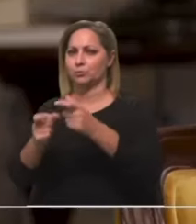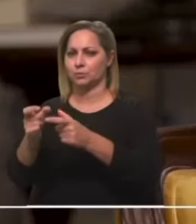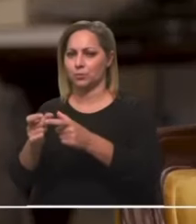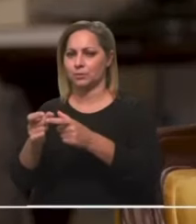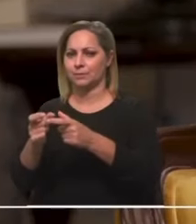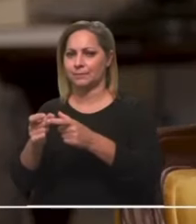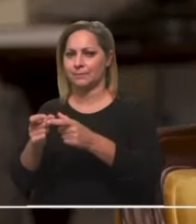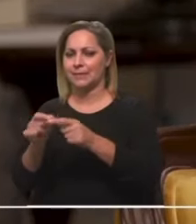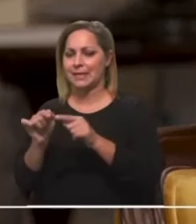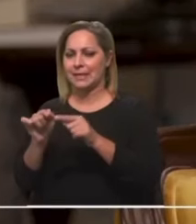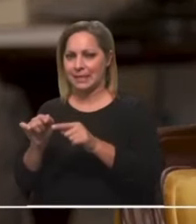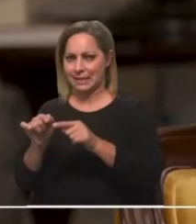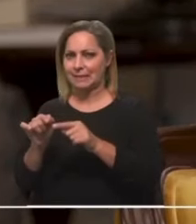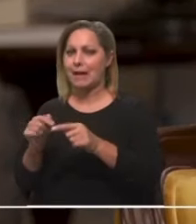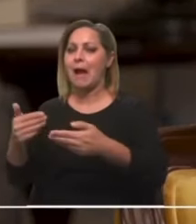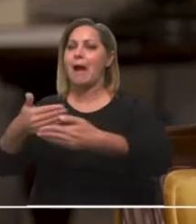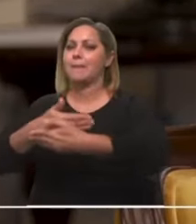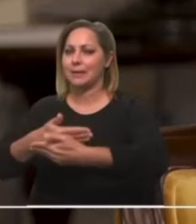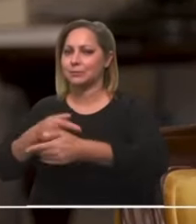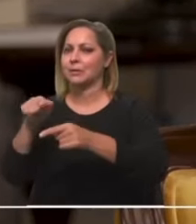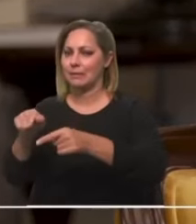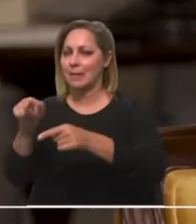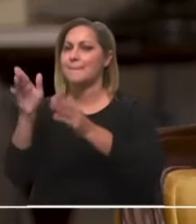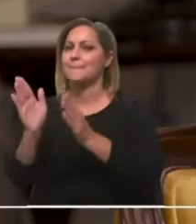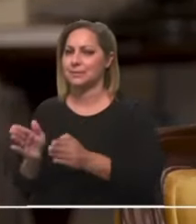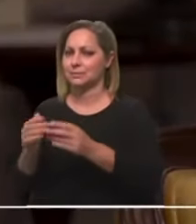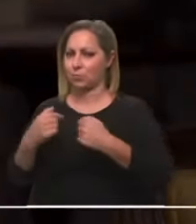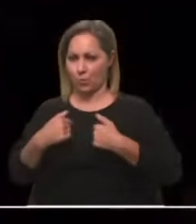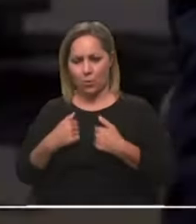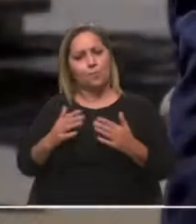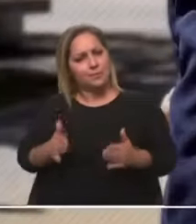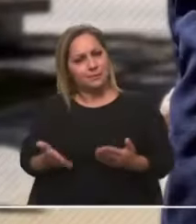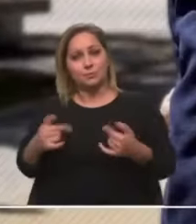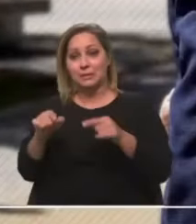estavam mesmo a precisar de um abraço. Algumas mais do que eu.